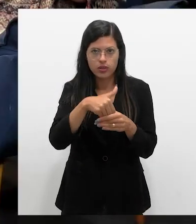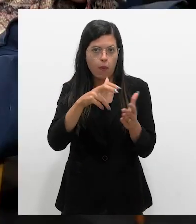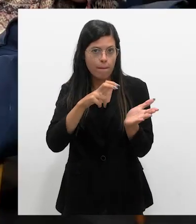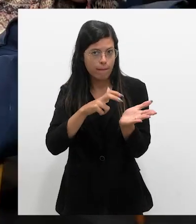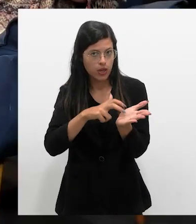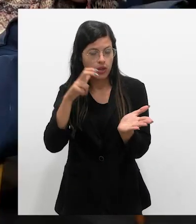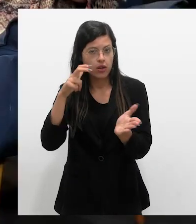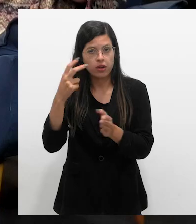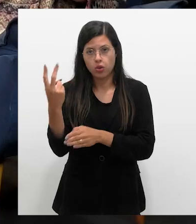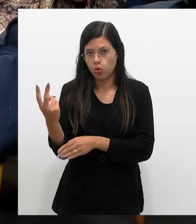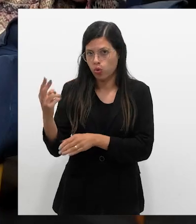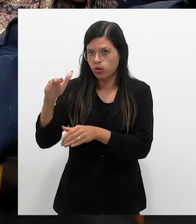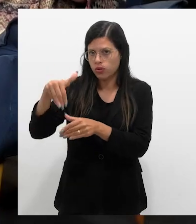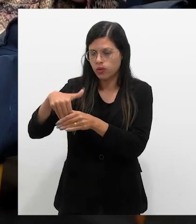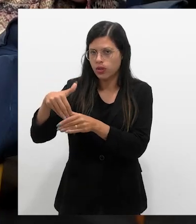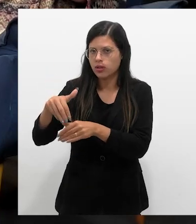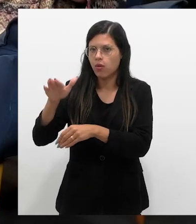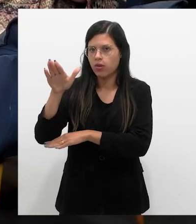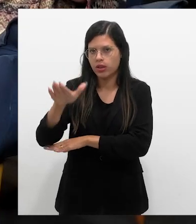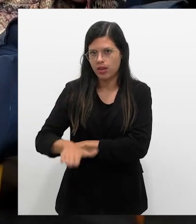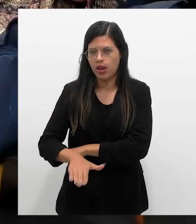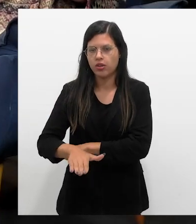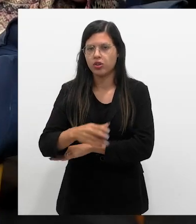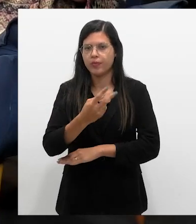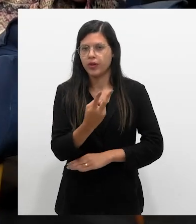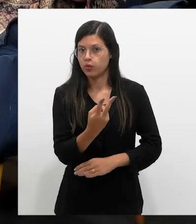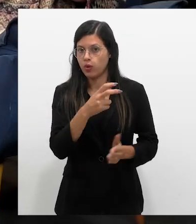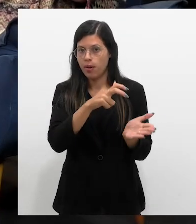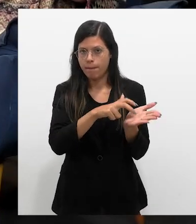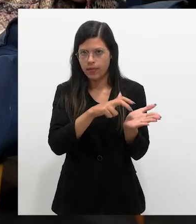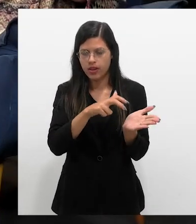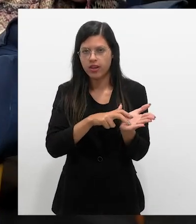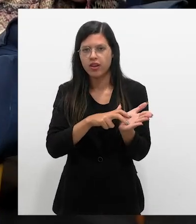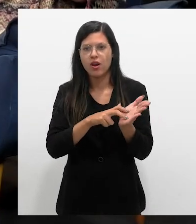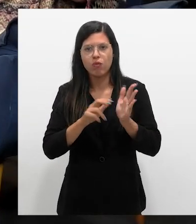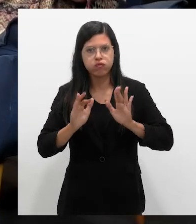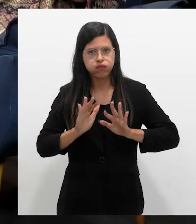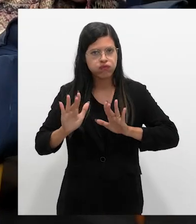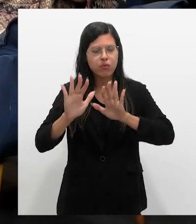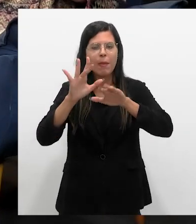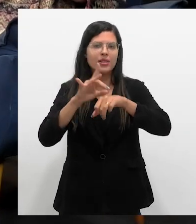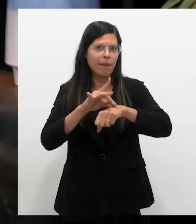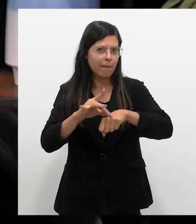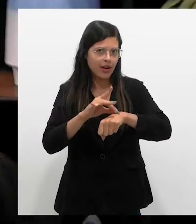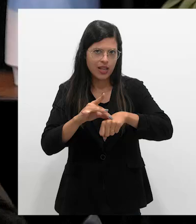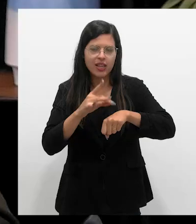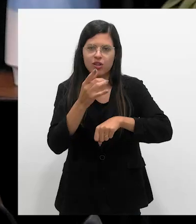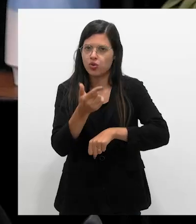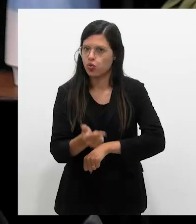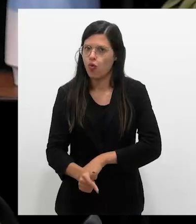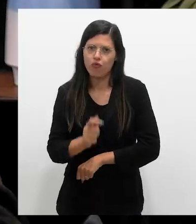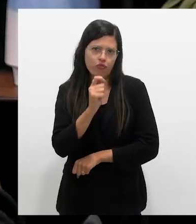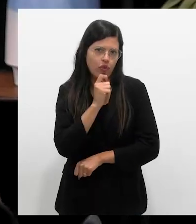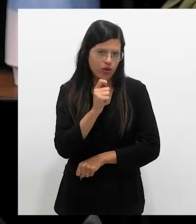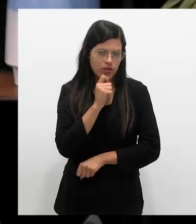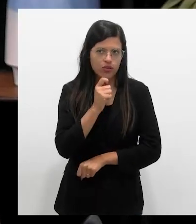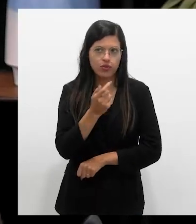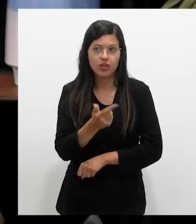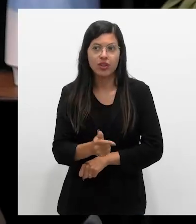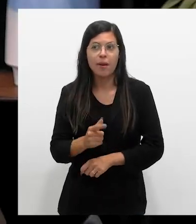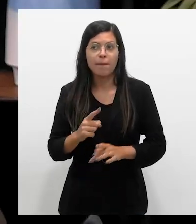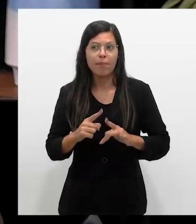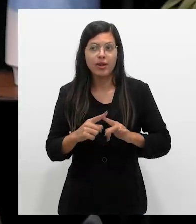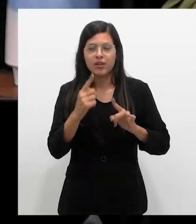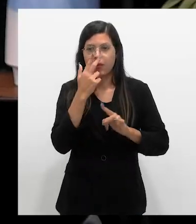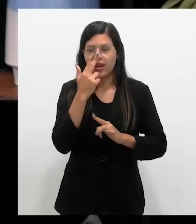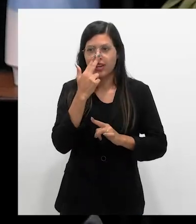e 2 votações pela tarde, né? Nas 2 votações da manhã, fumaça negra, não foi